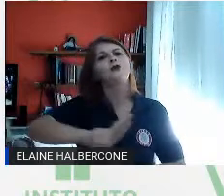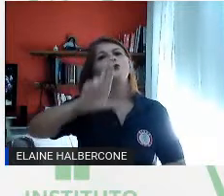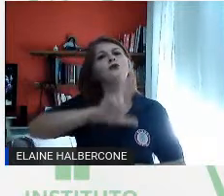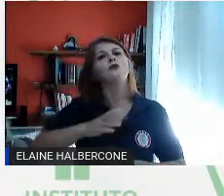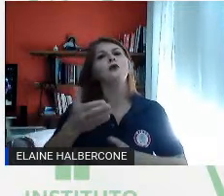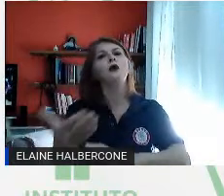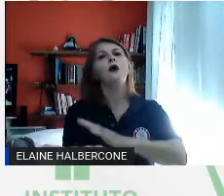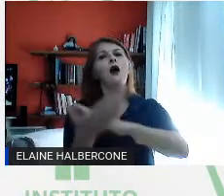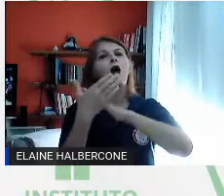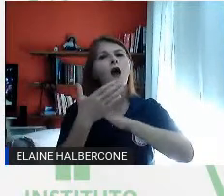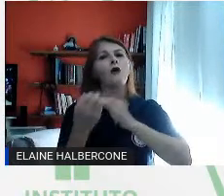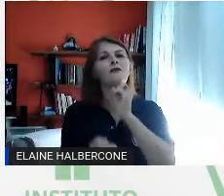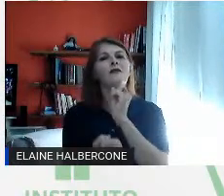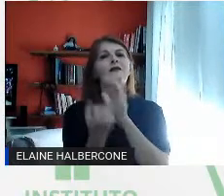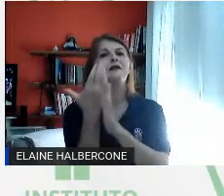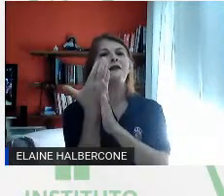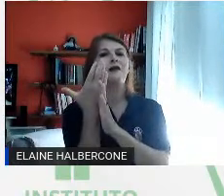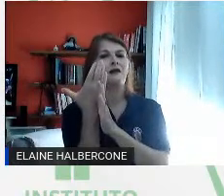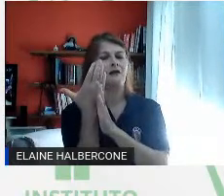na criação